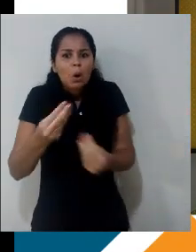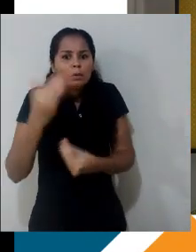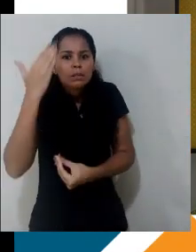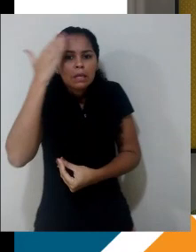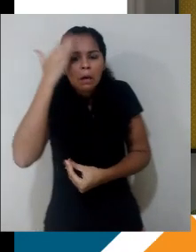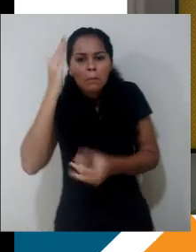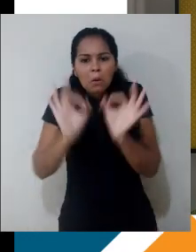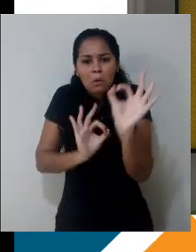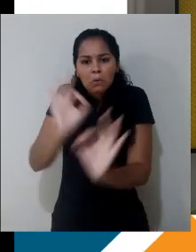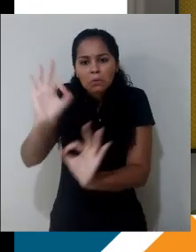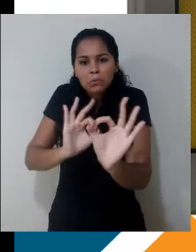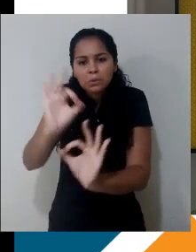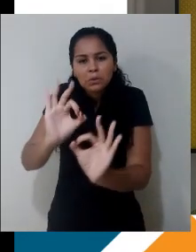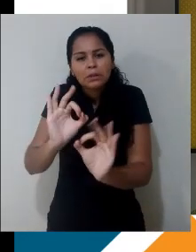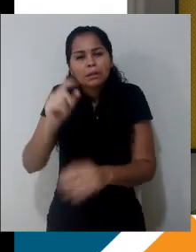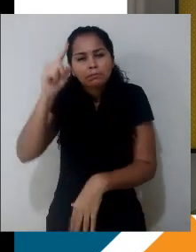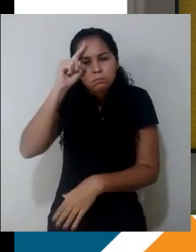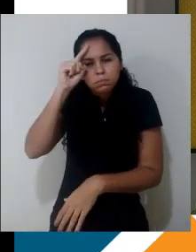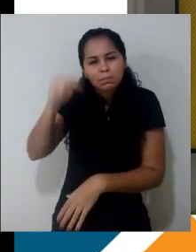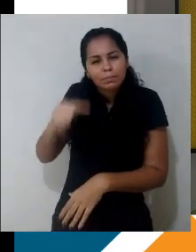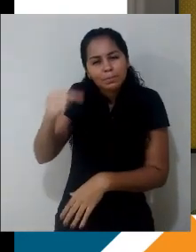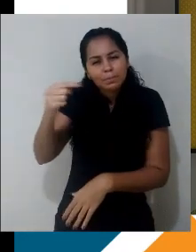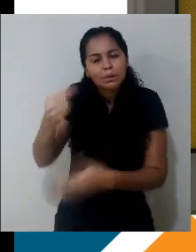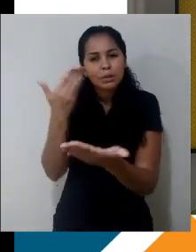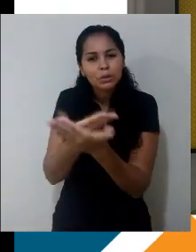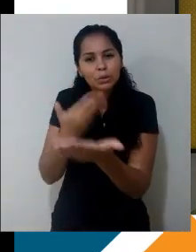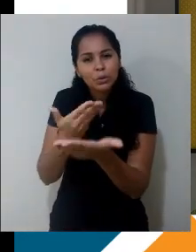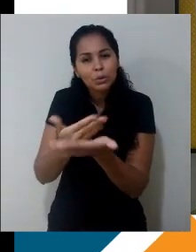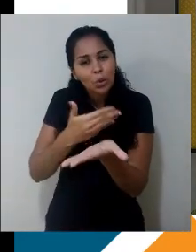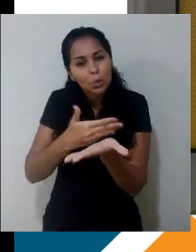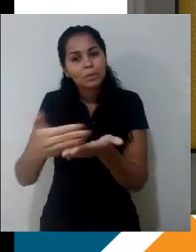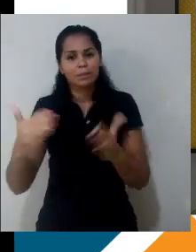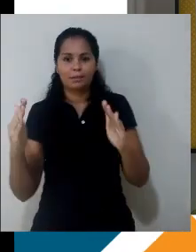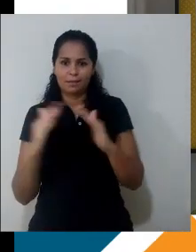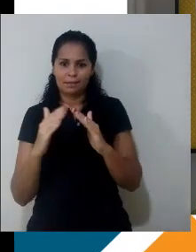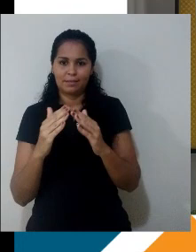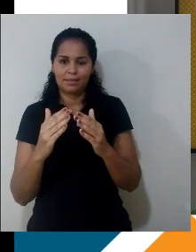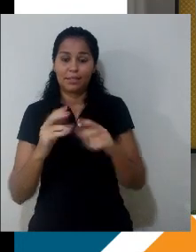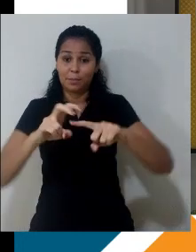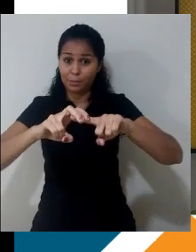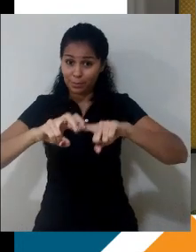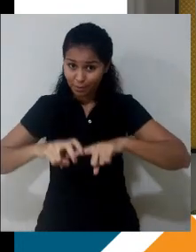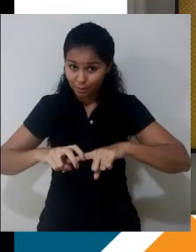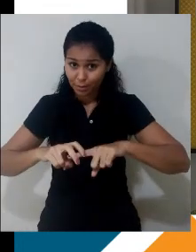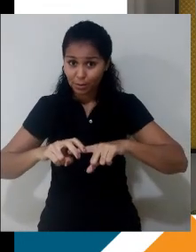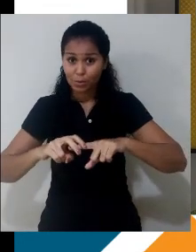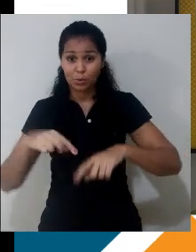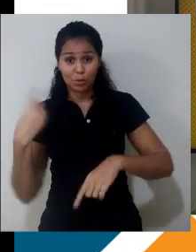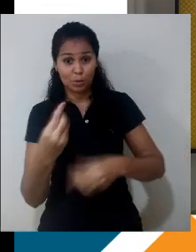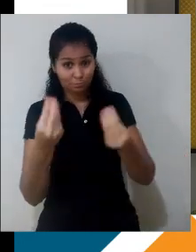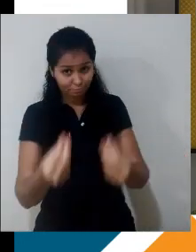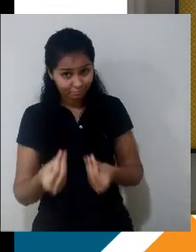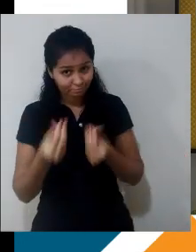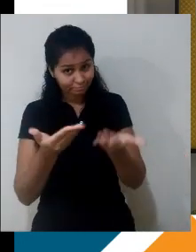rotina de estudos que vocês talvez tenham, né, o interesse de começar a ter em casa. Por isso e para isso, a gente oferece para